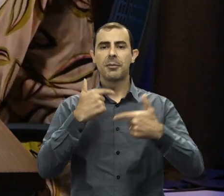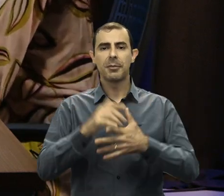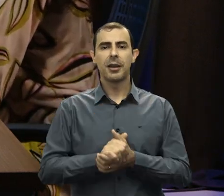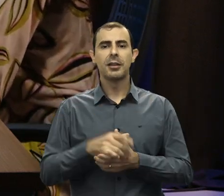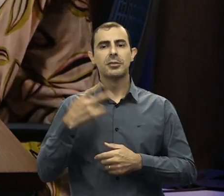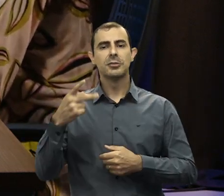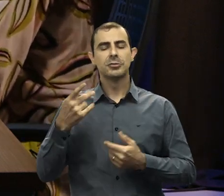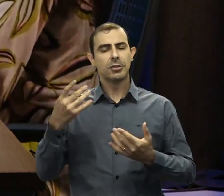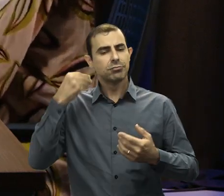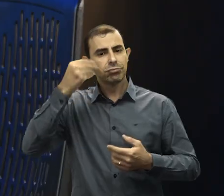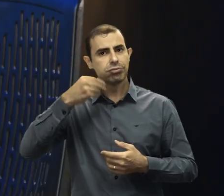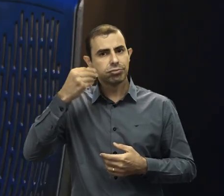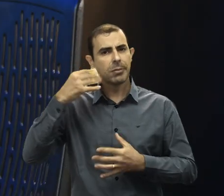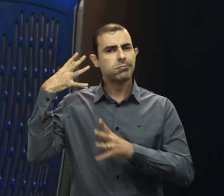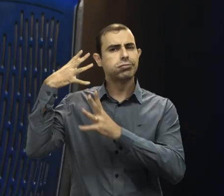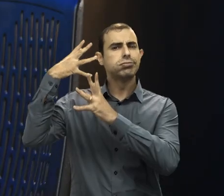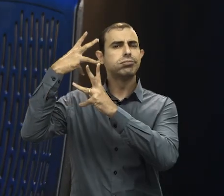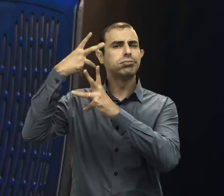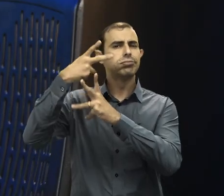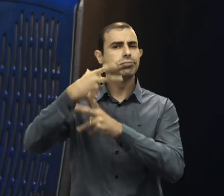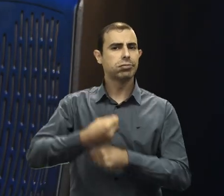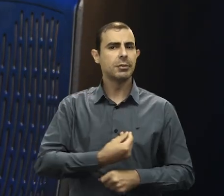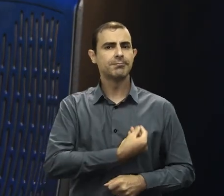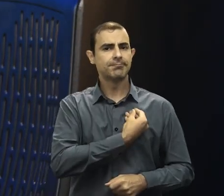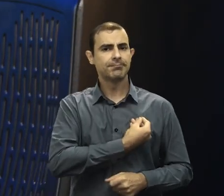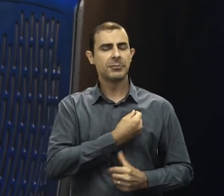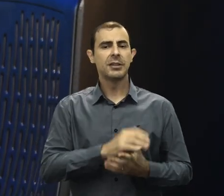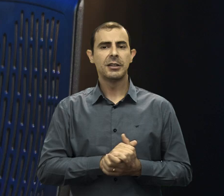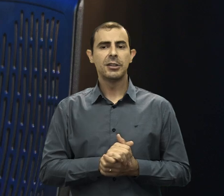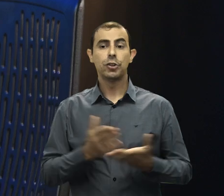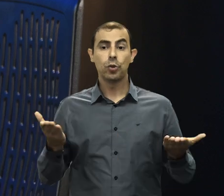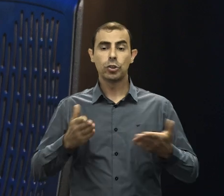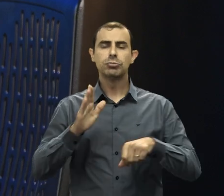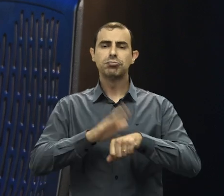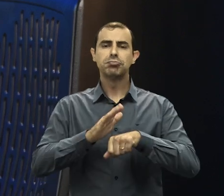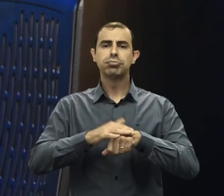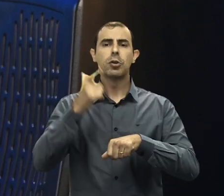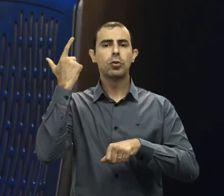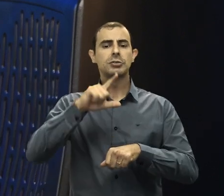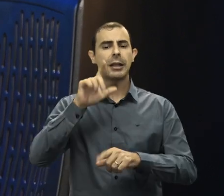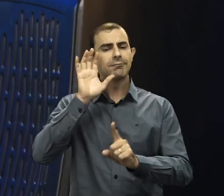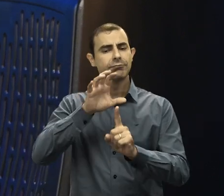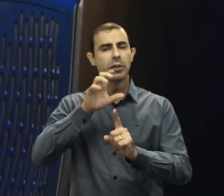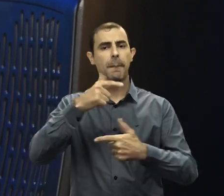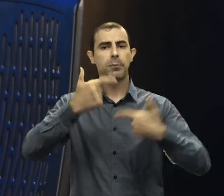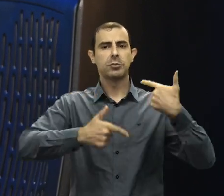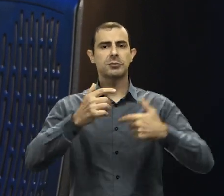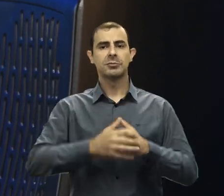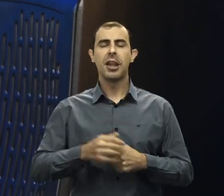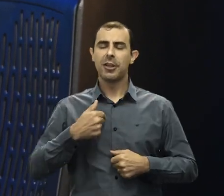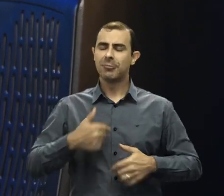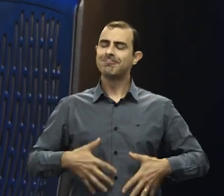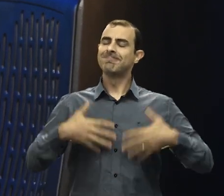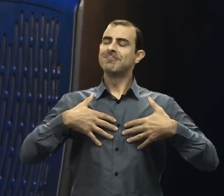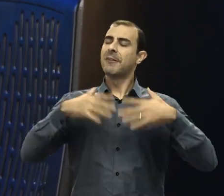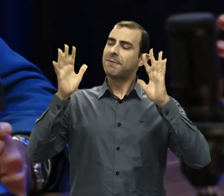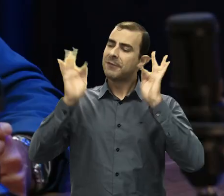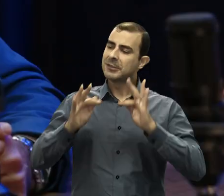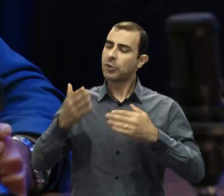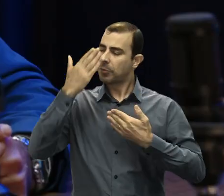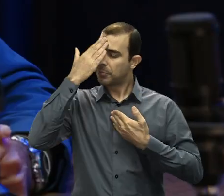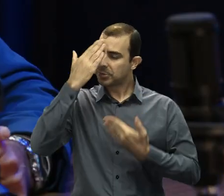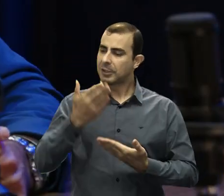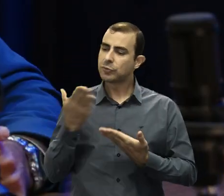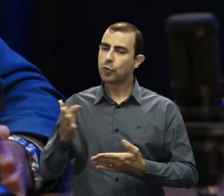sua atuação, sobre toda essa sua vivência no esporte, né? E poder colocar isso em prática aí dentro da política. Eu fico grata